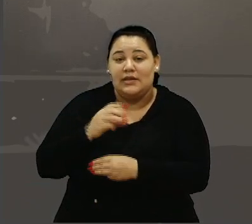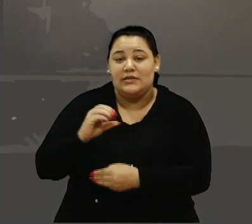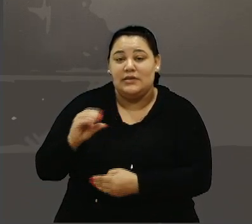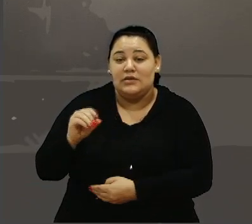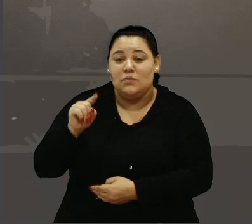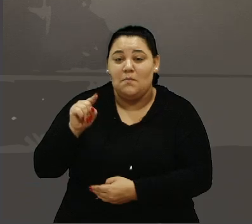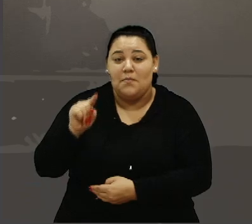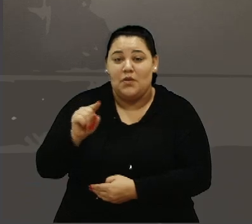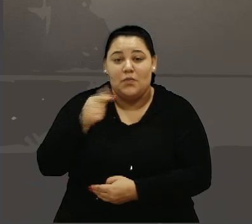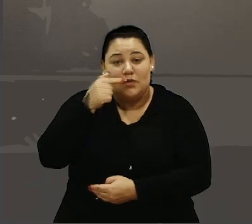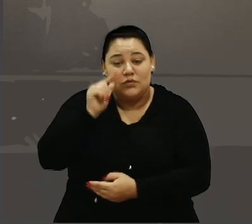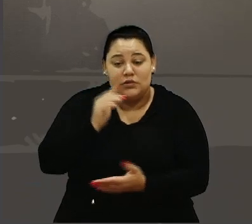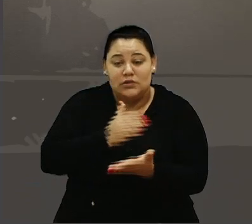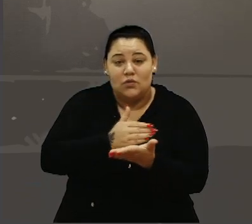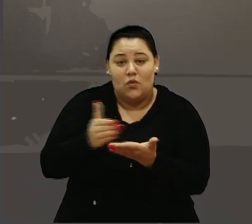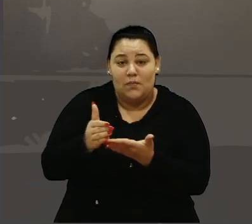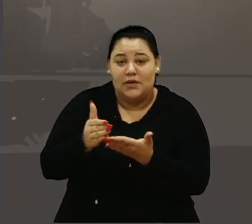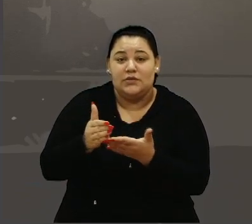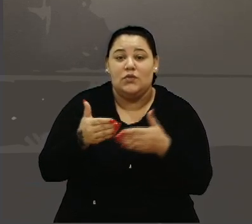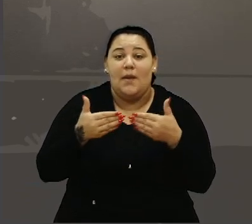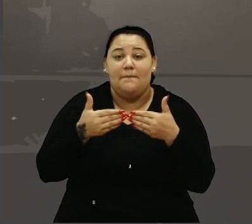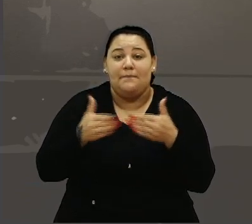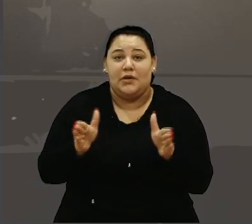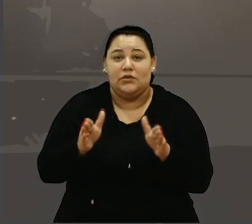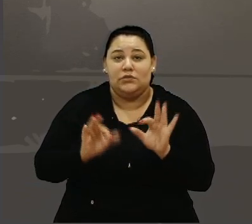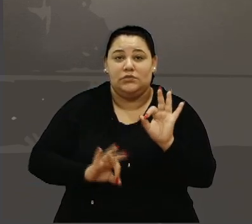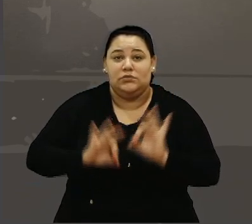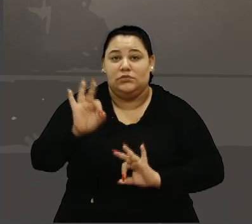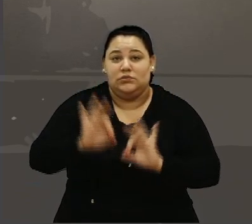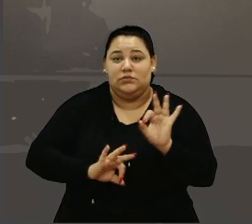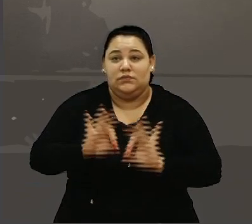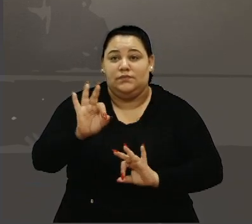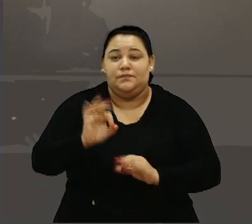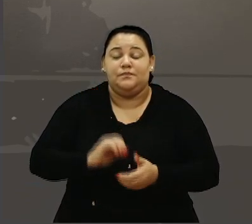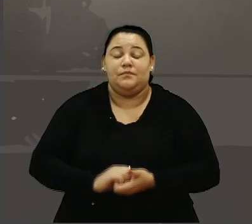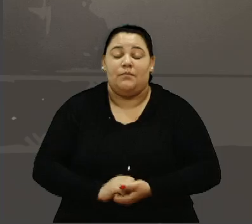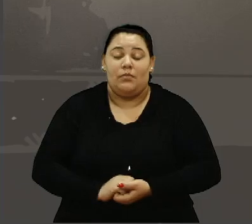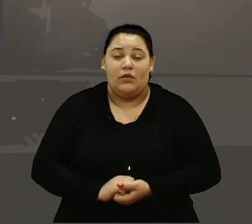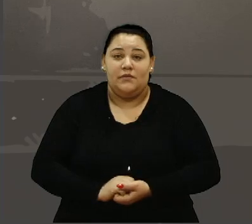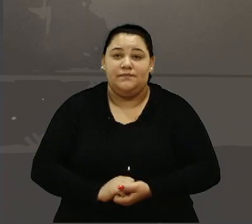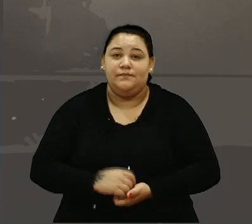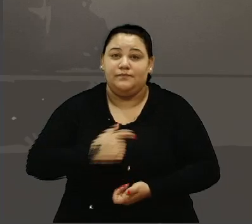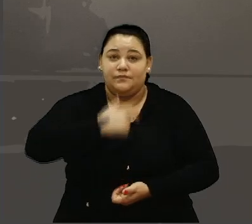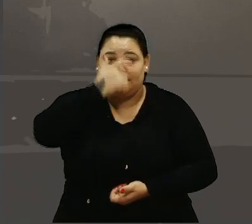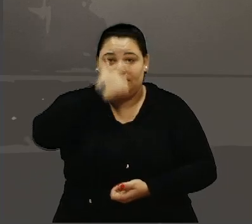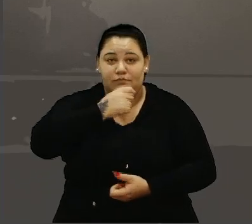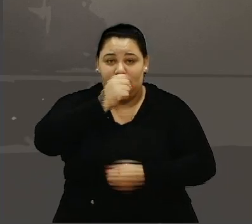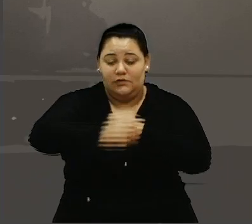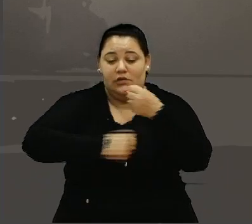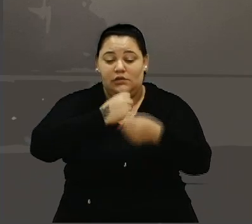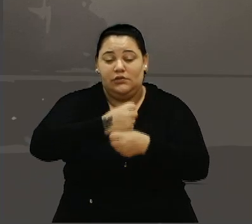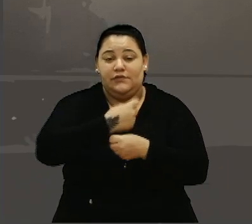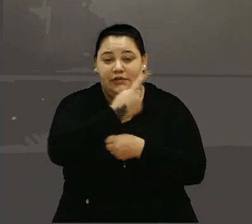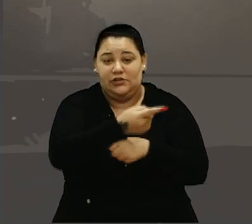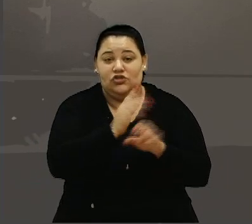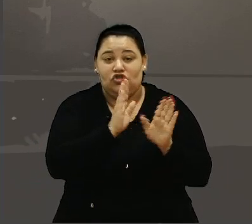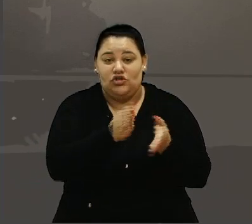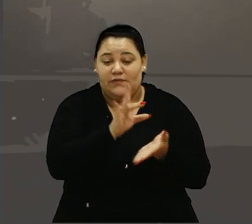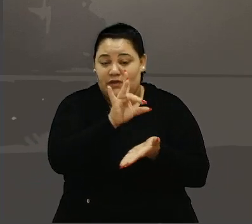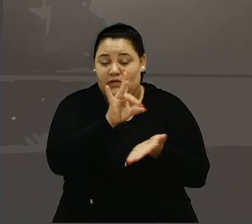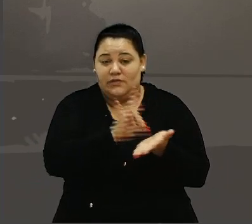dar abertura, para dar o pontapé inicial nesse projeto, que provavelmente ano que vem já estará